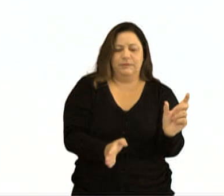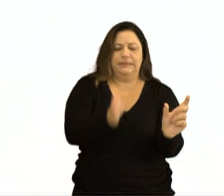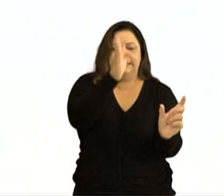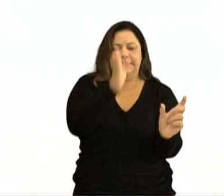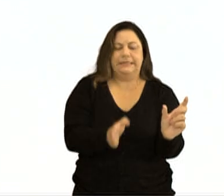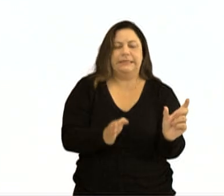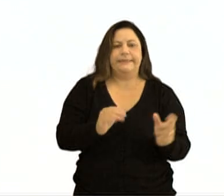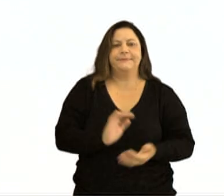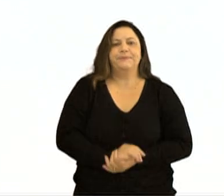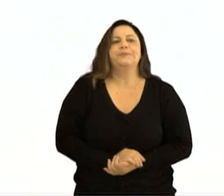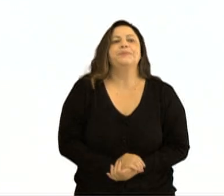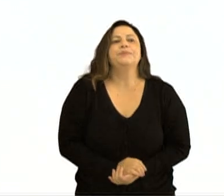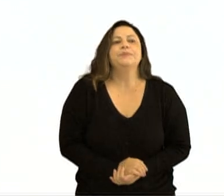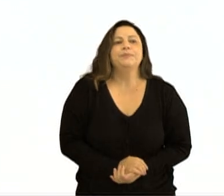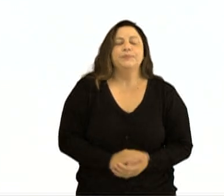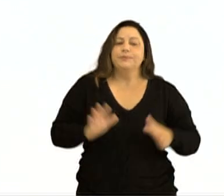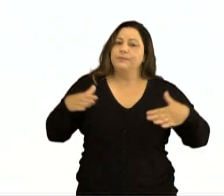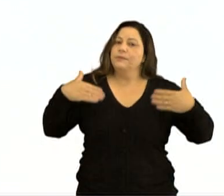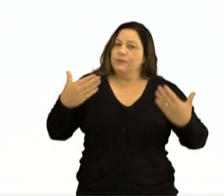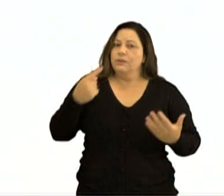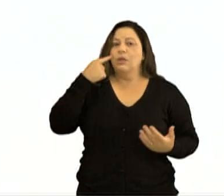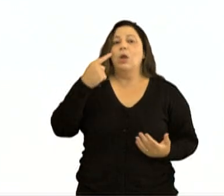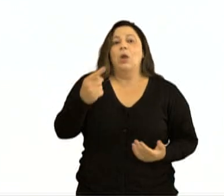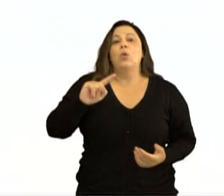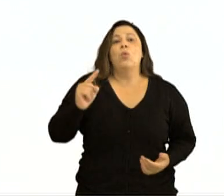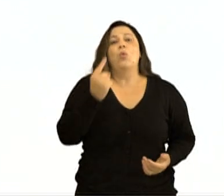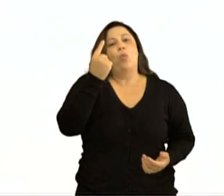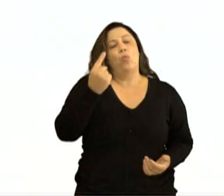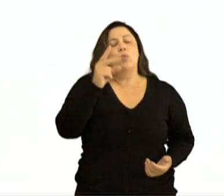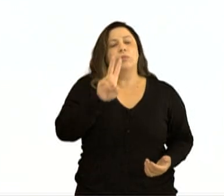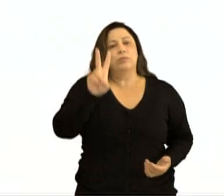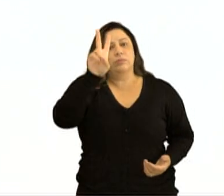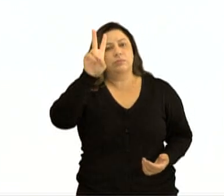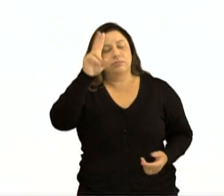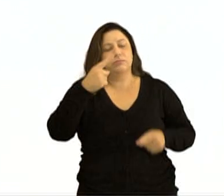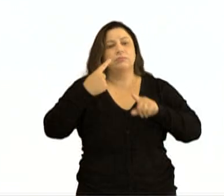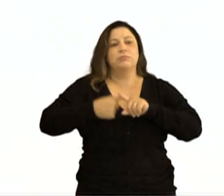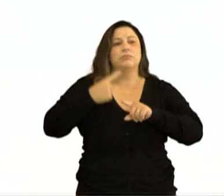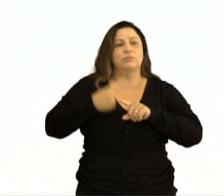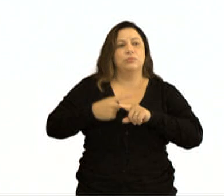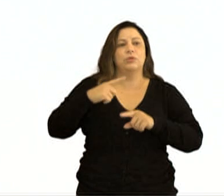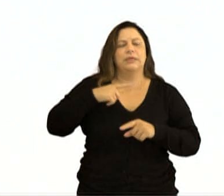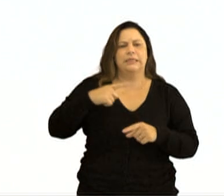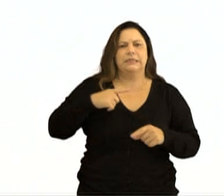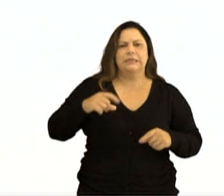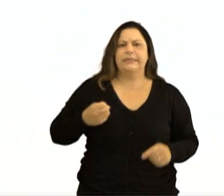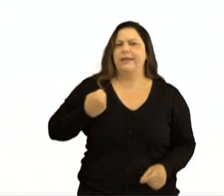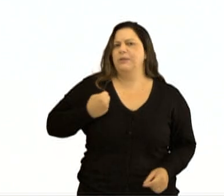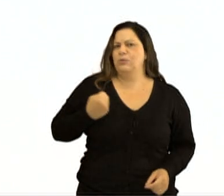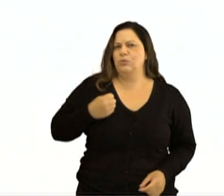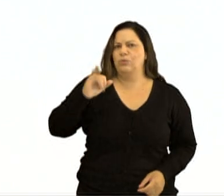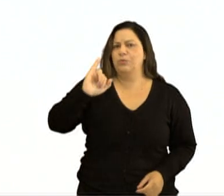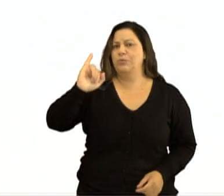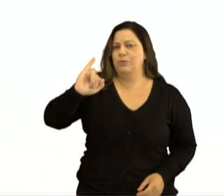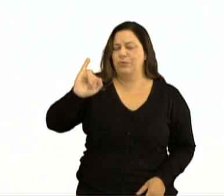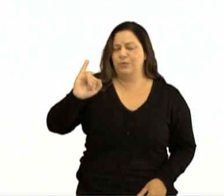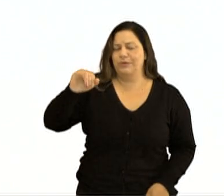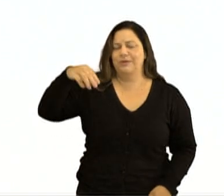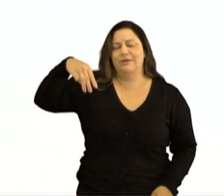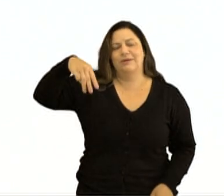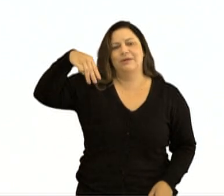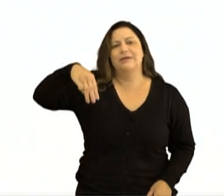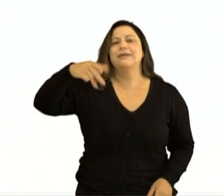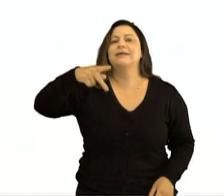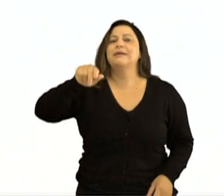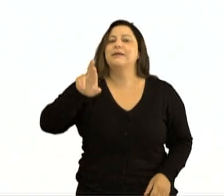central. Nesse caso só tinha um valor, por quê? Porque eu tenho um número ímpar de valores, ou seja, eu vou